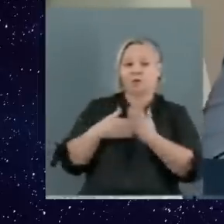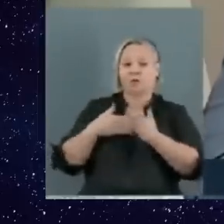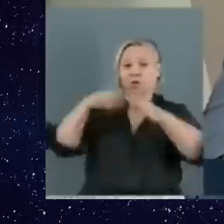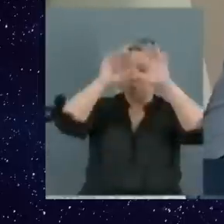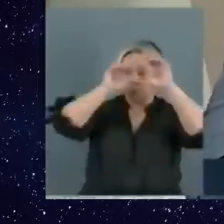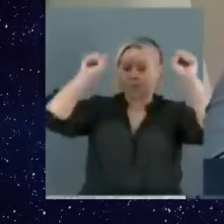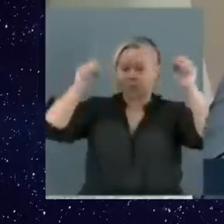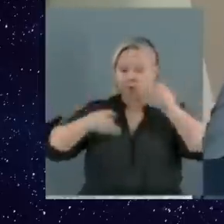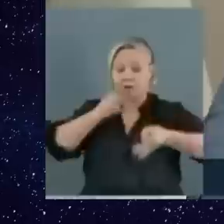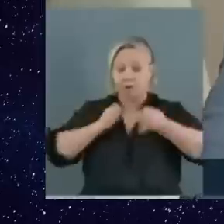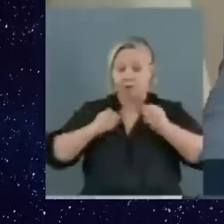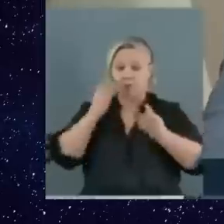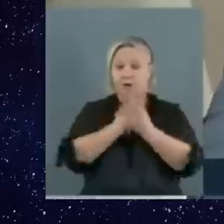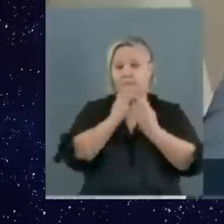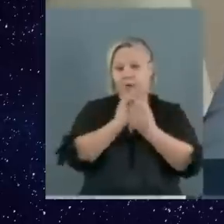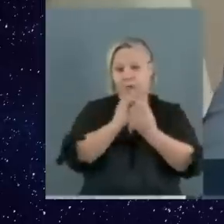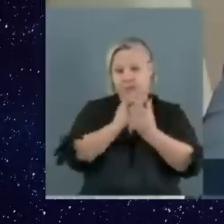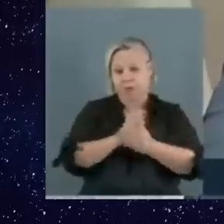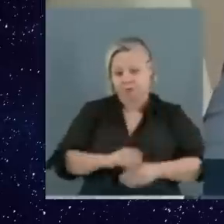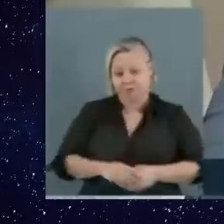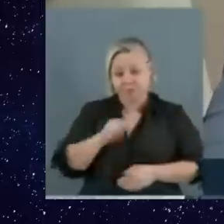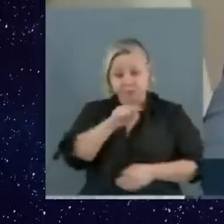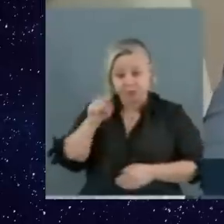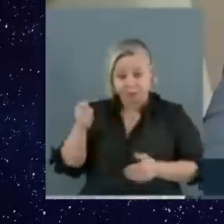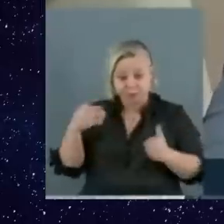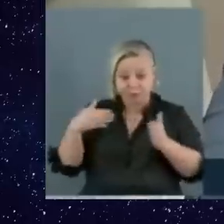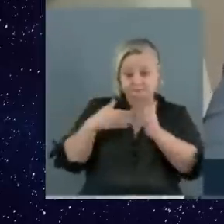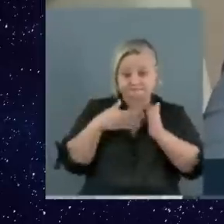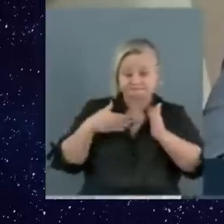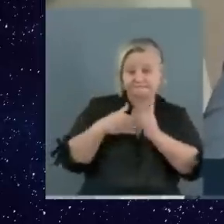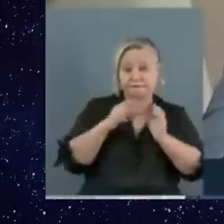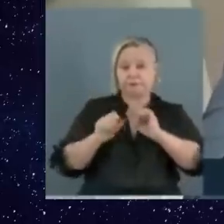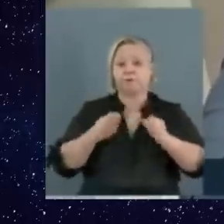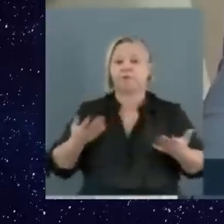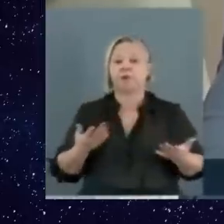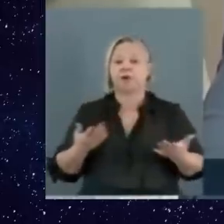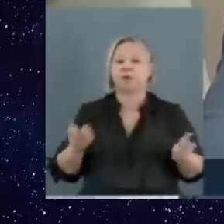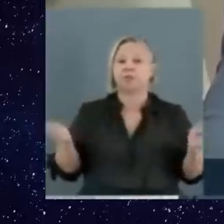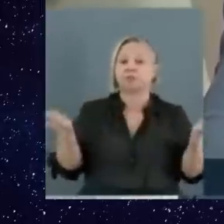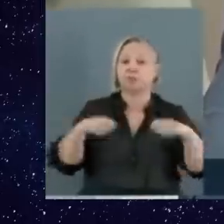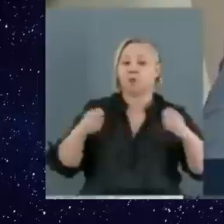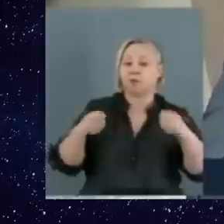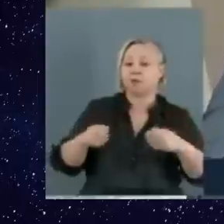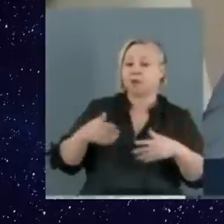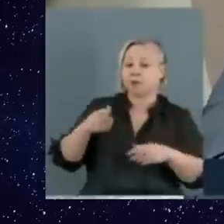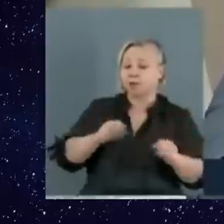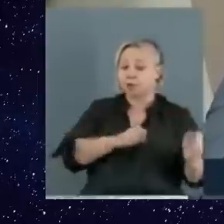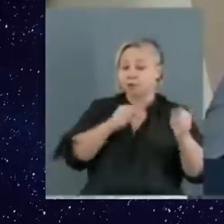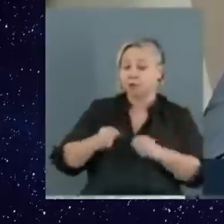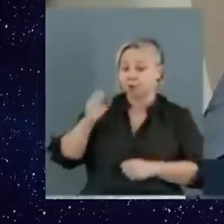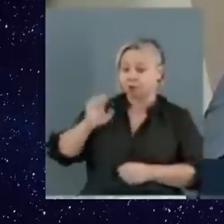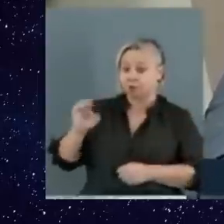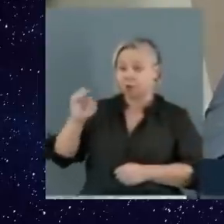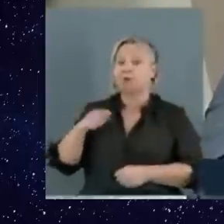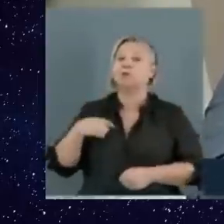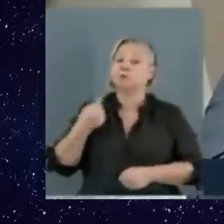ação. Isso seria cerceamento das competências de um dos poderes do Estado. O que eu aludi é que nós temos ADINs propostas